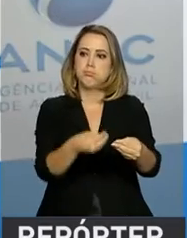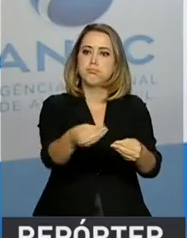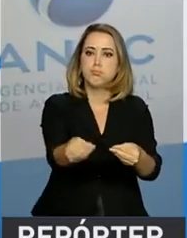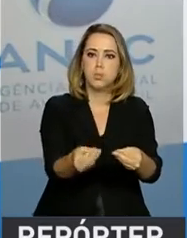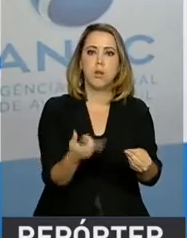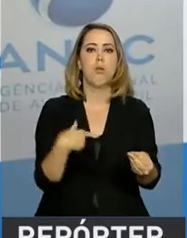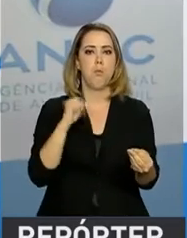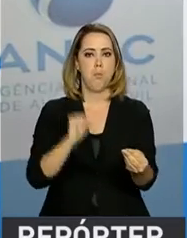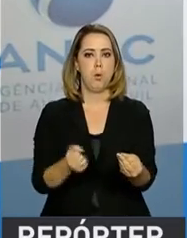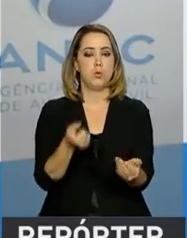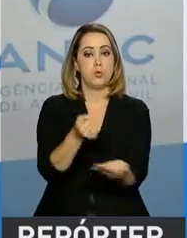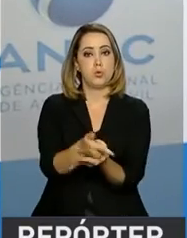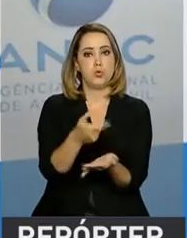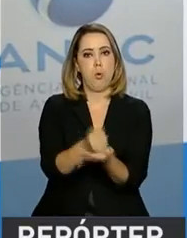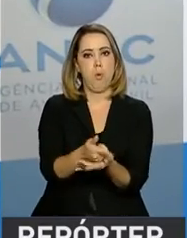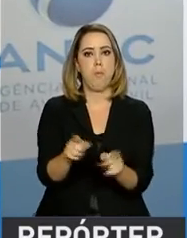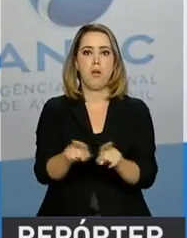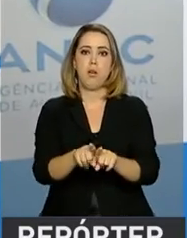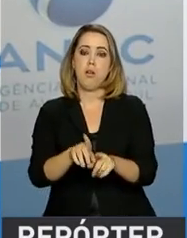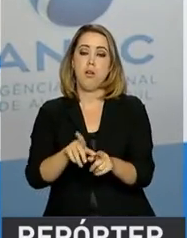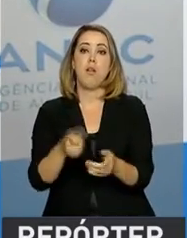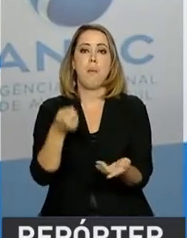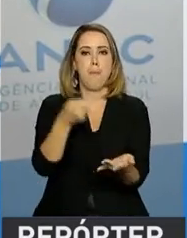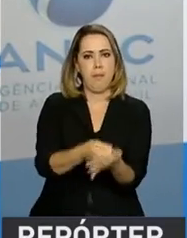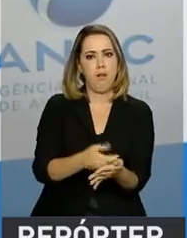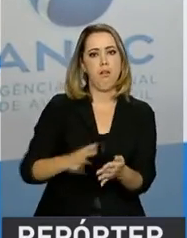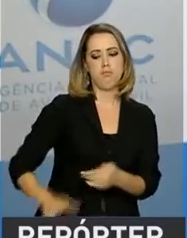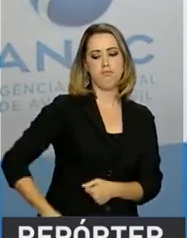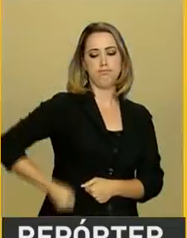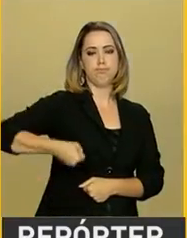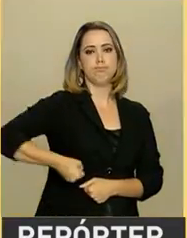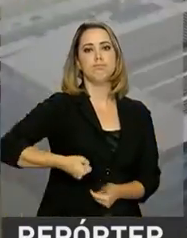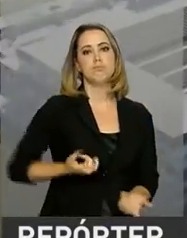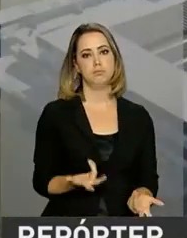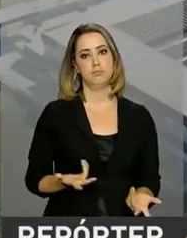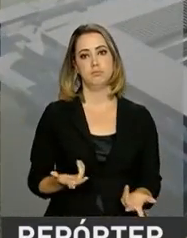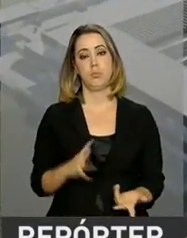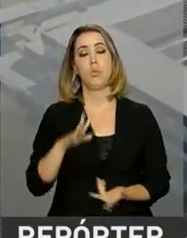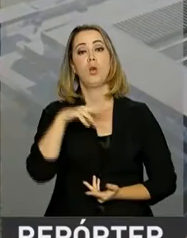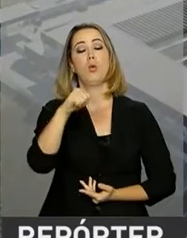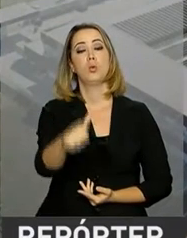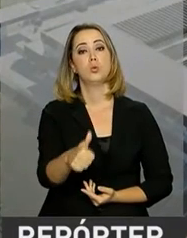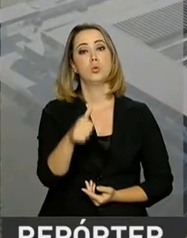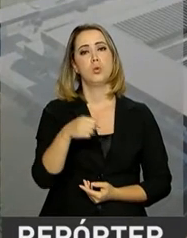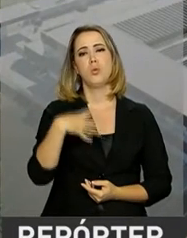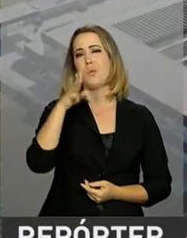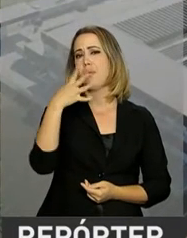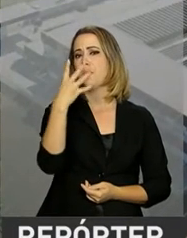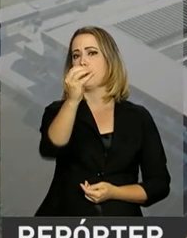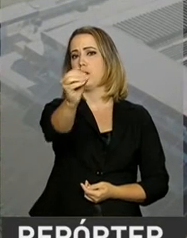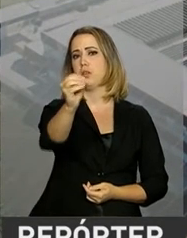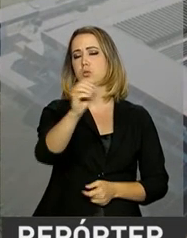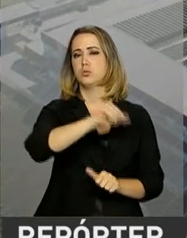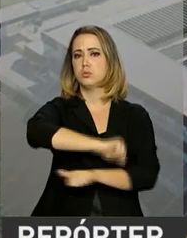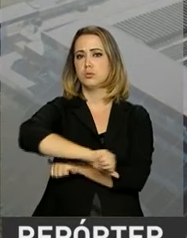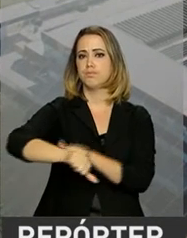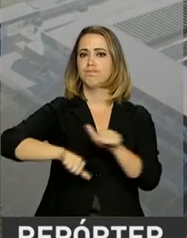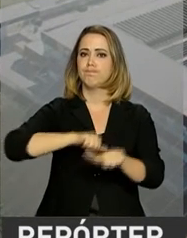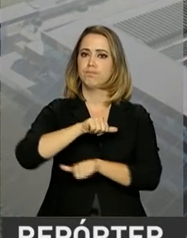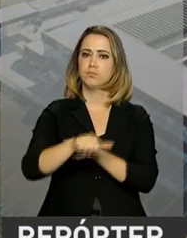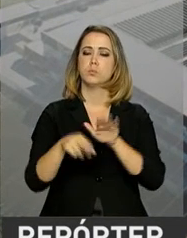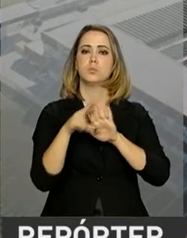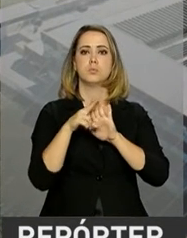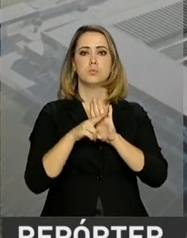vai poder comprar para a bagagem a parte ou até ver não só com a bagagem de mão ao todo são mais de 40 mudanças nas regras das viagens